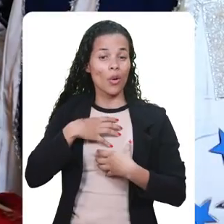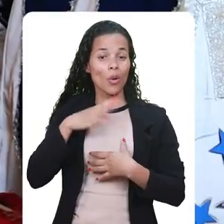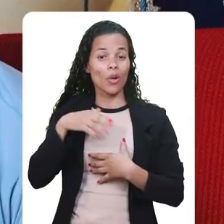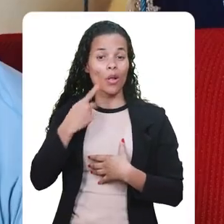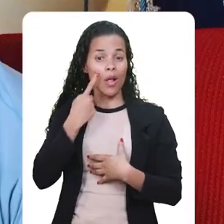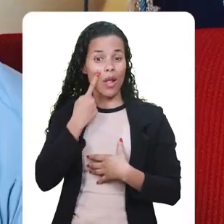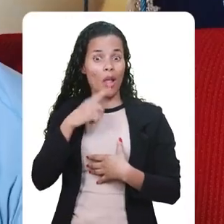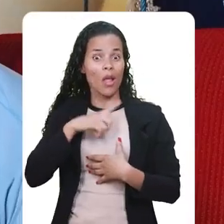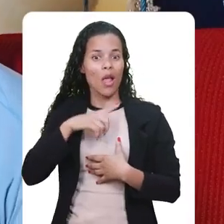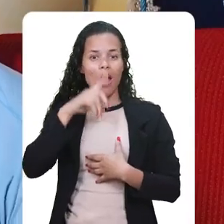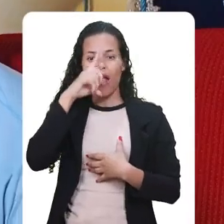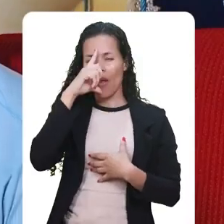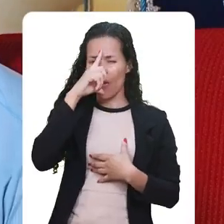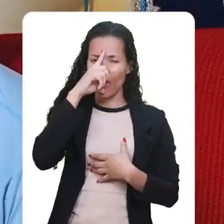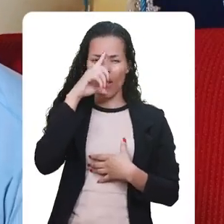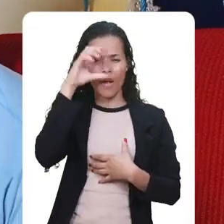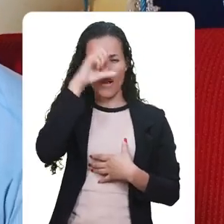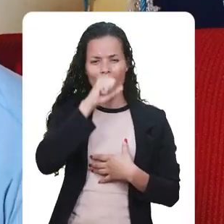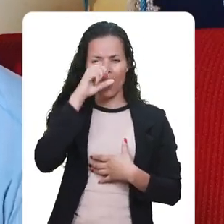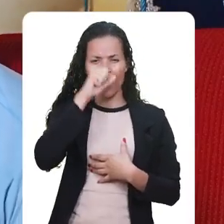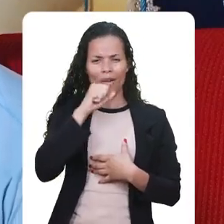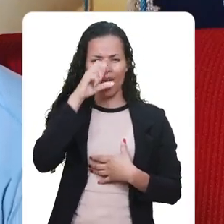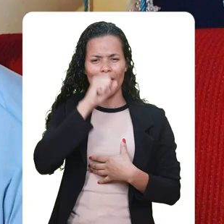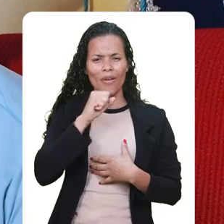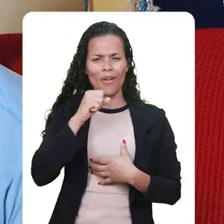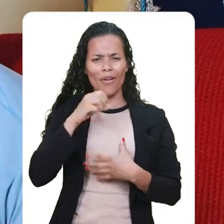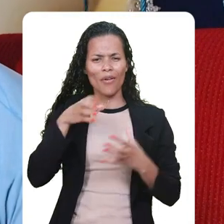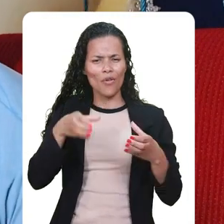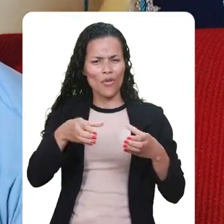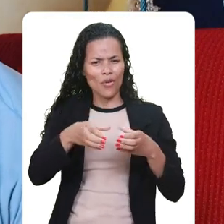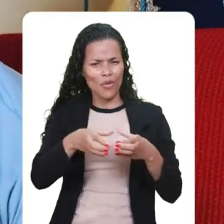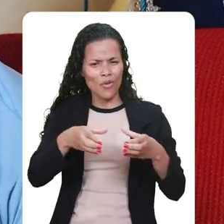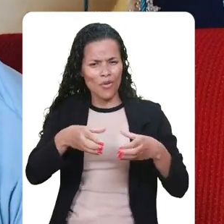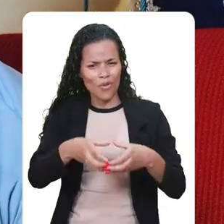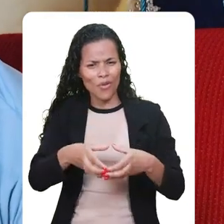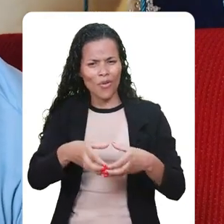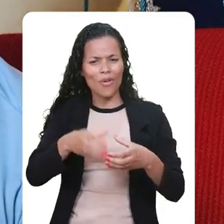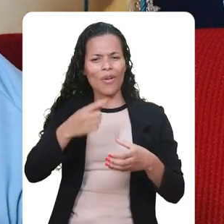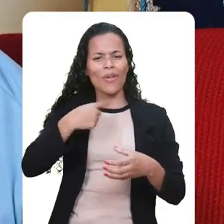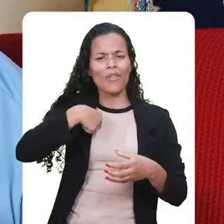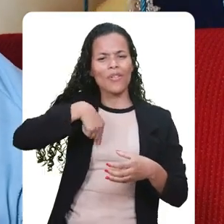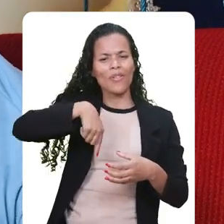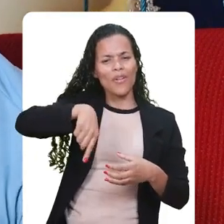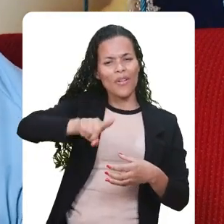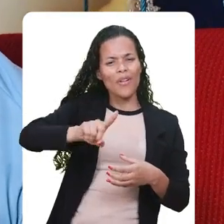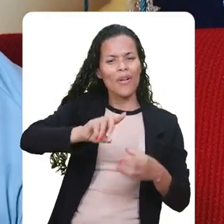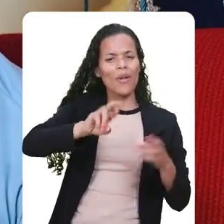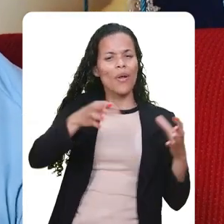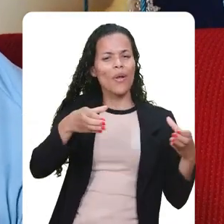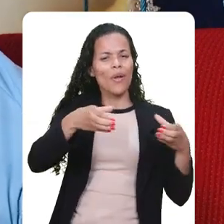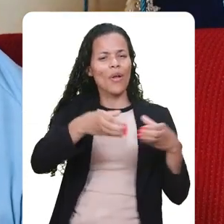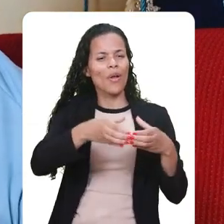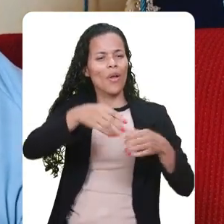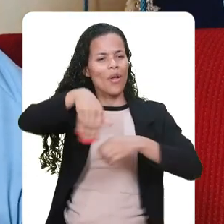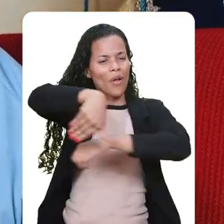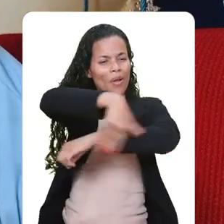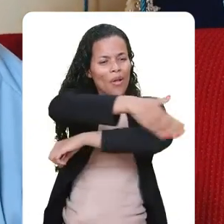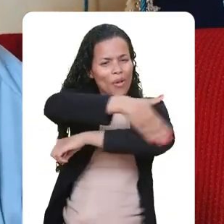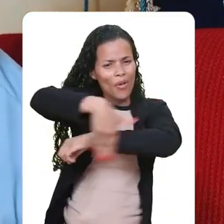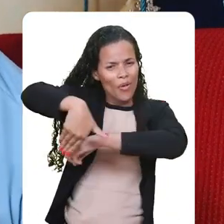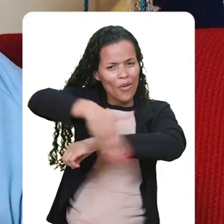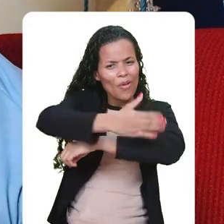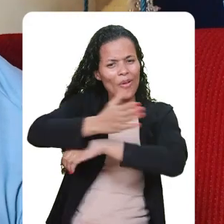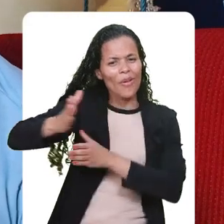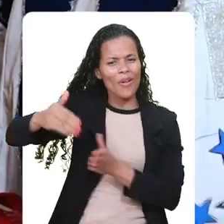emocionado, é quando tinha o Sábado Zé Pereira, onde diversos grupos eles saíam e se reuniam em um